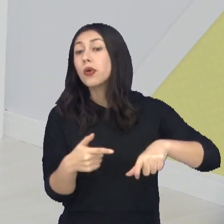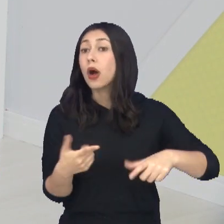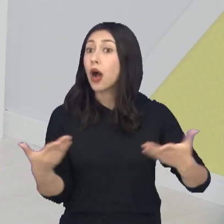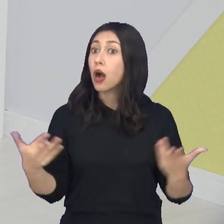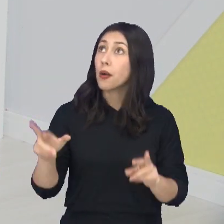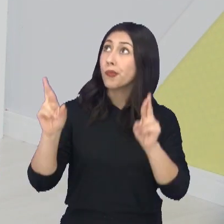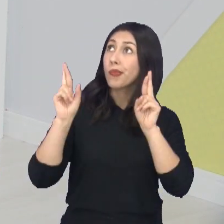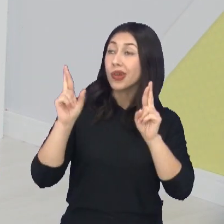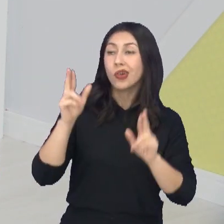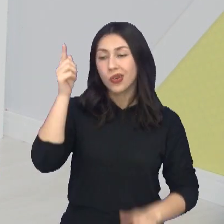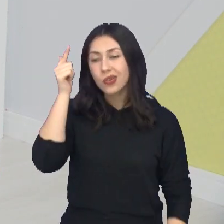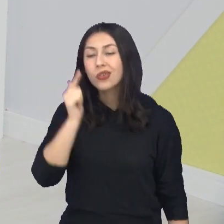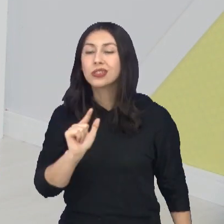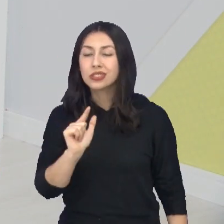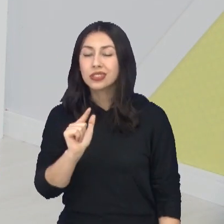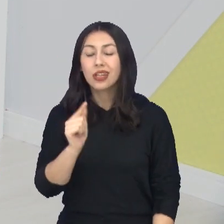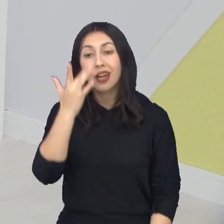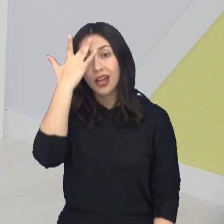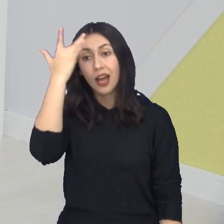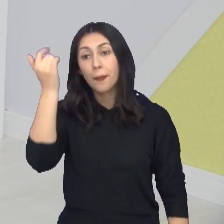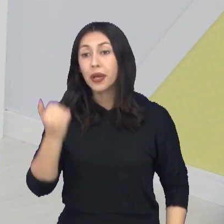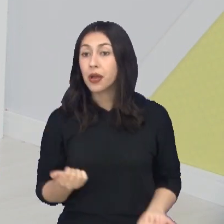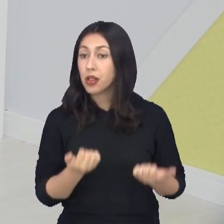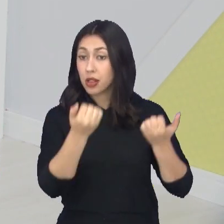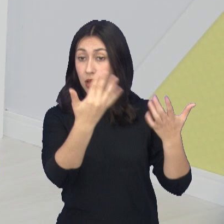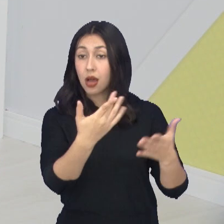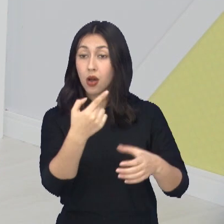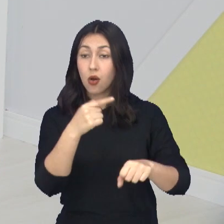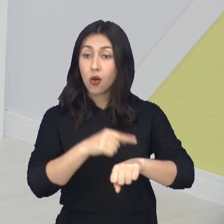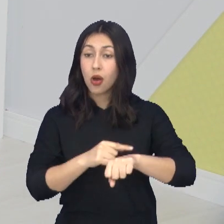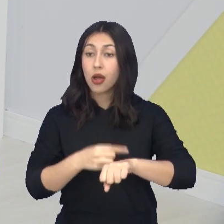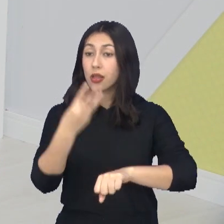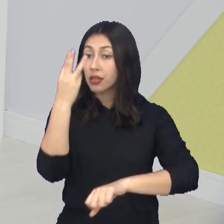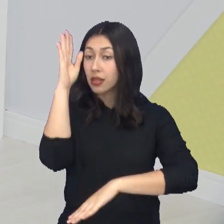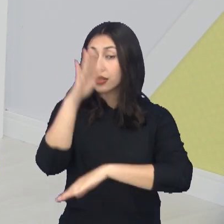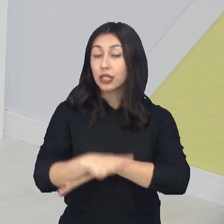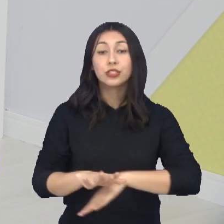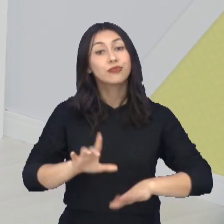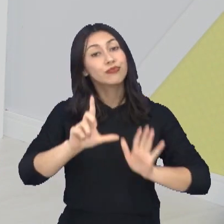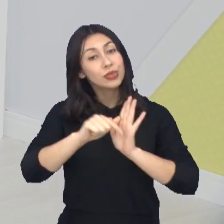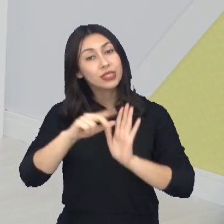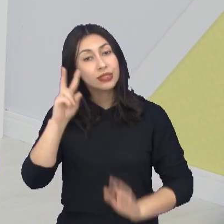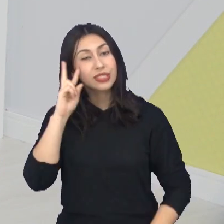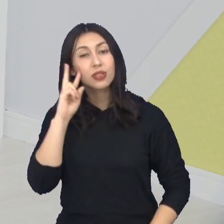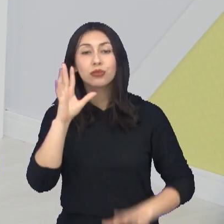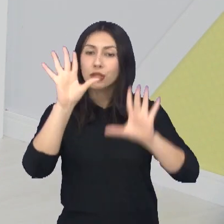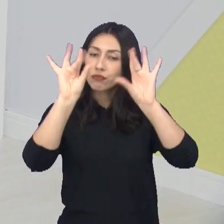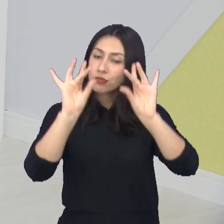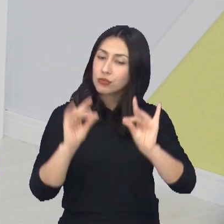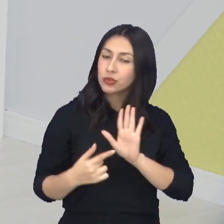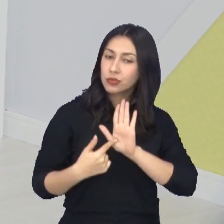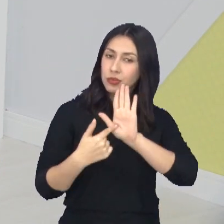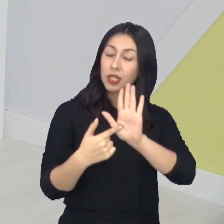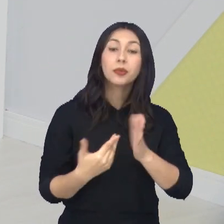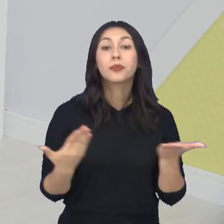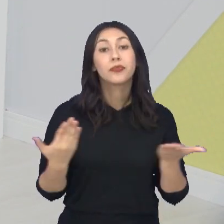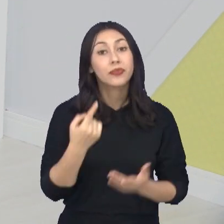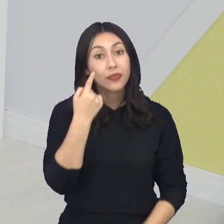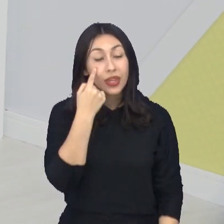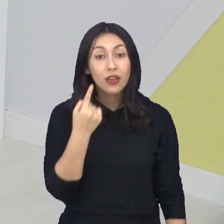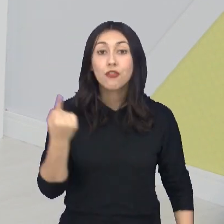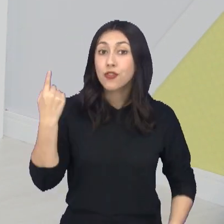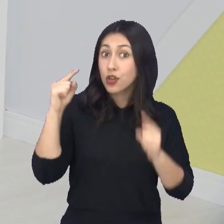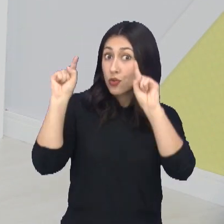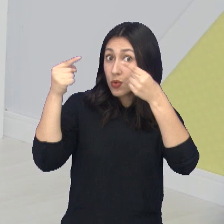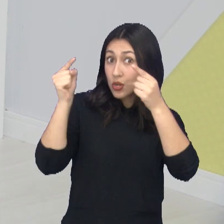aconteça amanhã no estádio Nicolau Alaion, 3 da tarde, claro, segunda-feira, todos os detalhes aqui no nosso Hora do Esporte. Vamos dar uma olhadinha aqui nos jogos